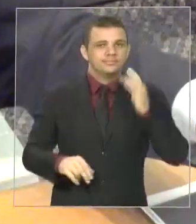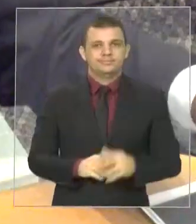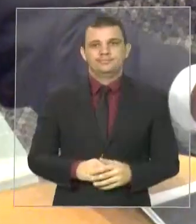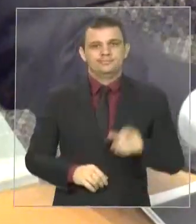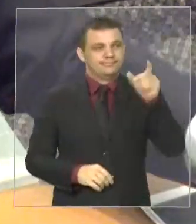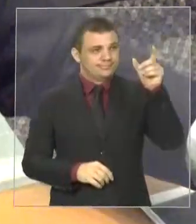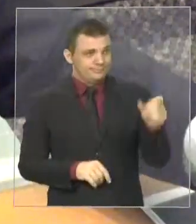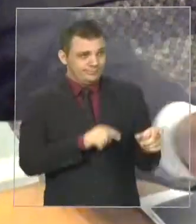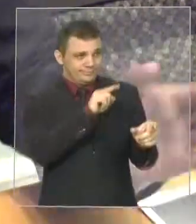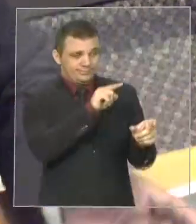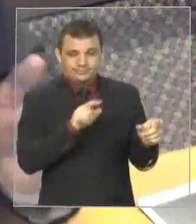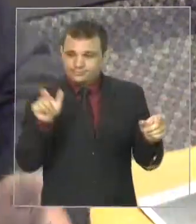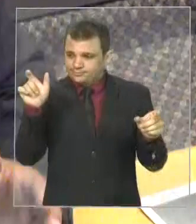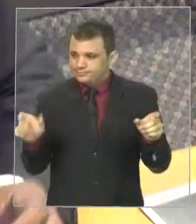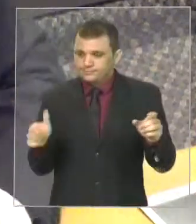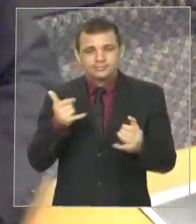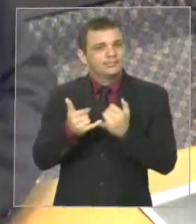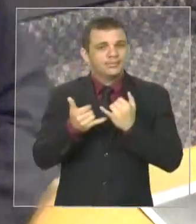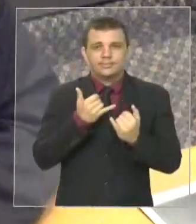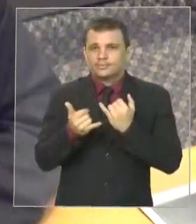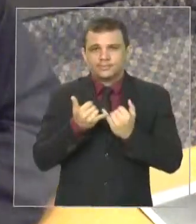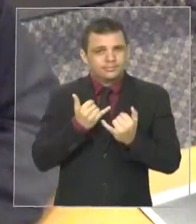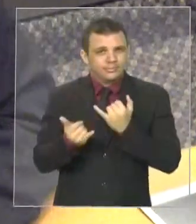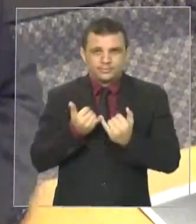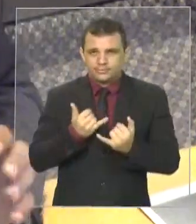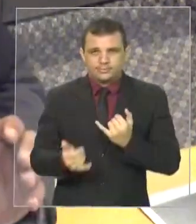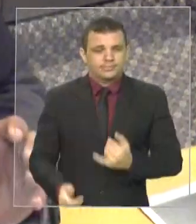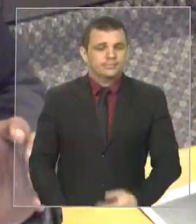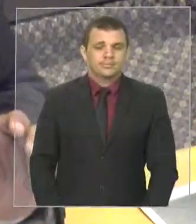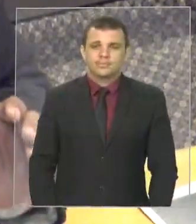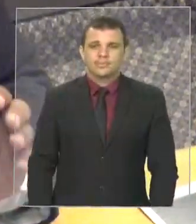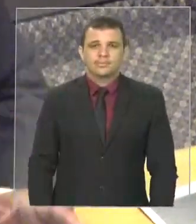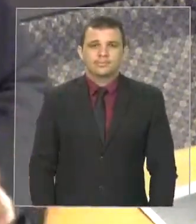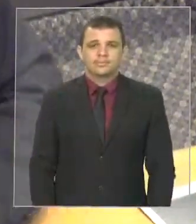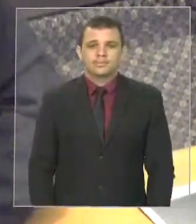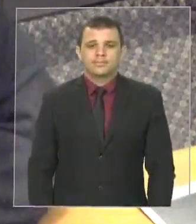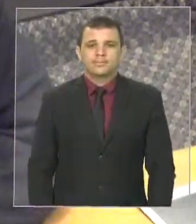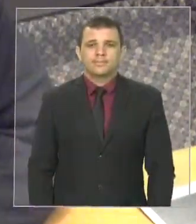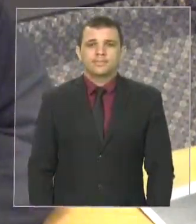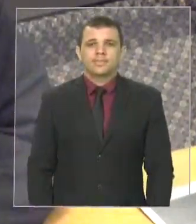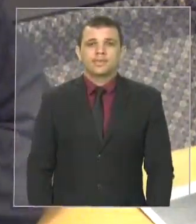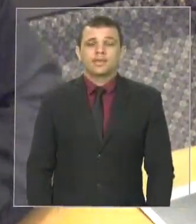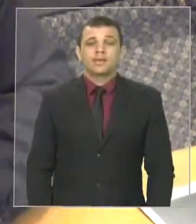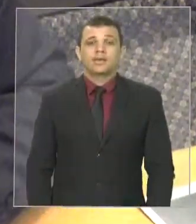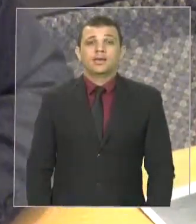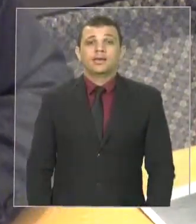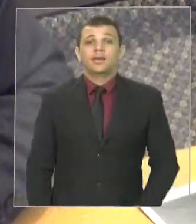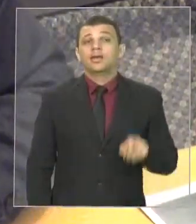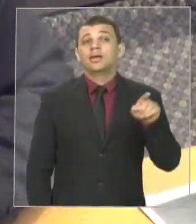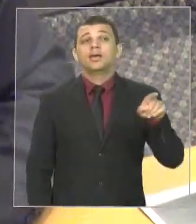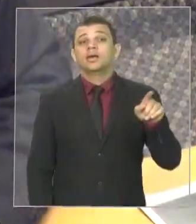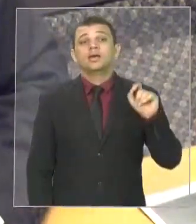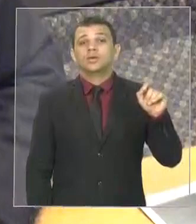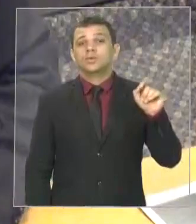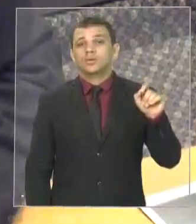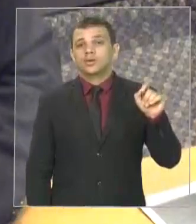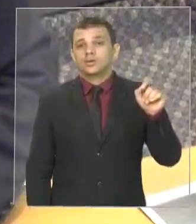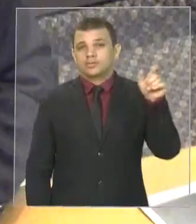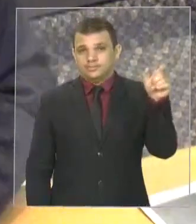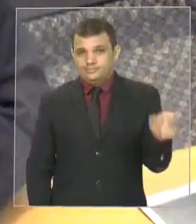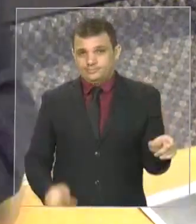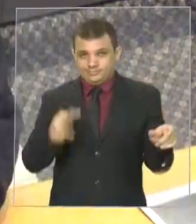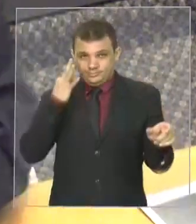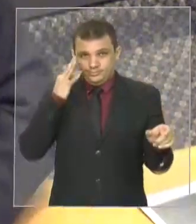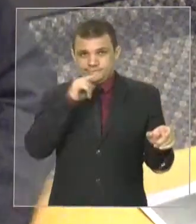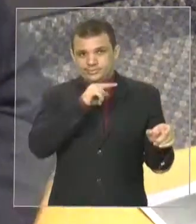criatura. O filhote, fazendo igual o seu mentor. O que o mentor fez depois que soube